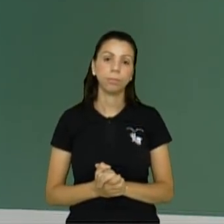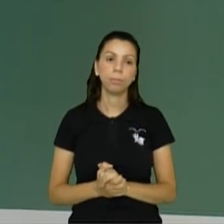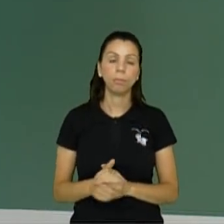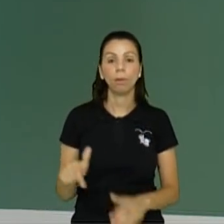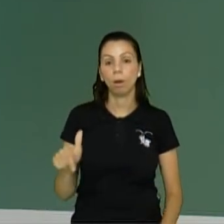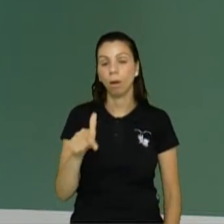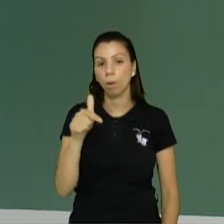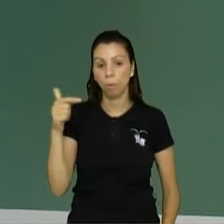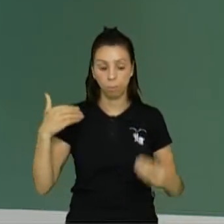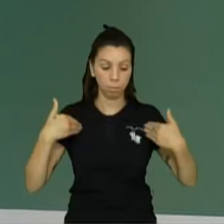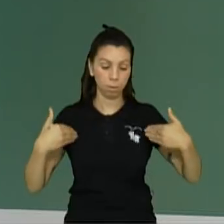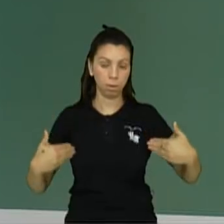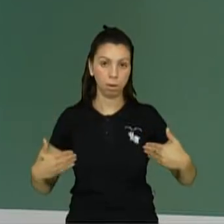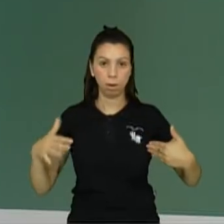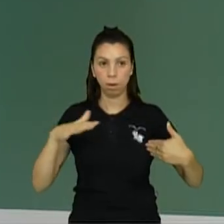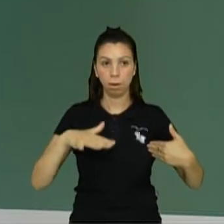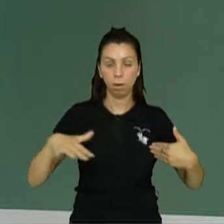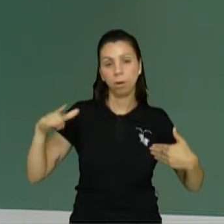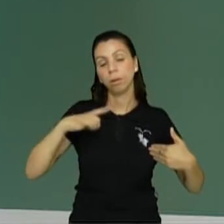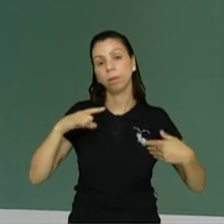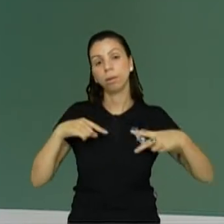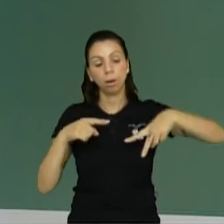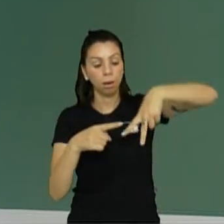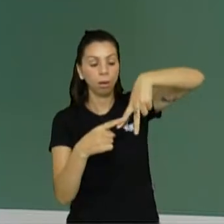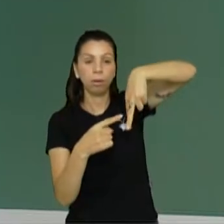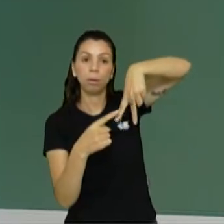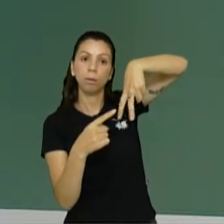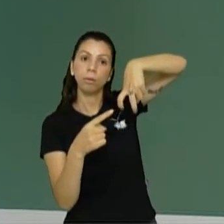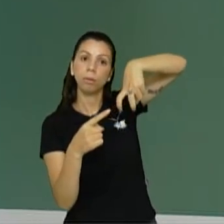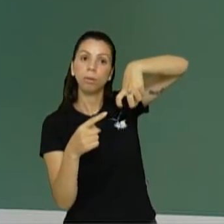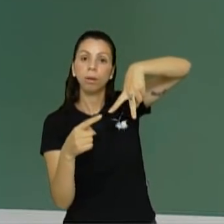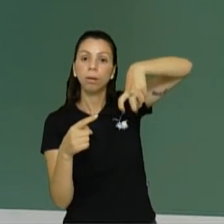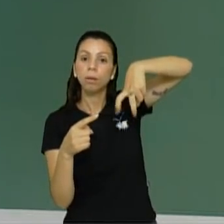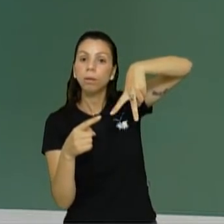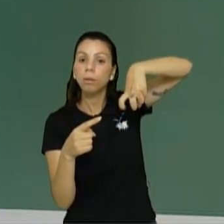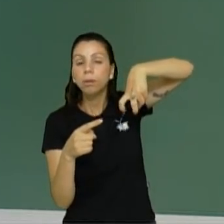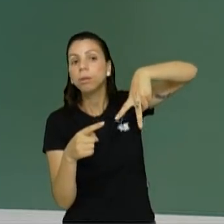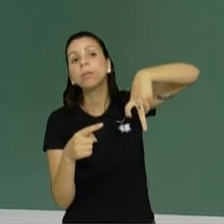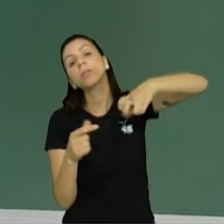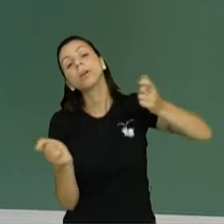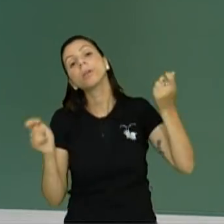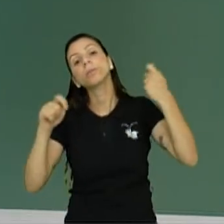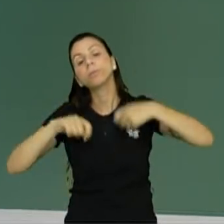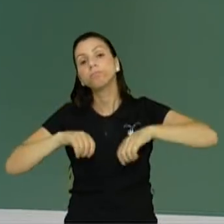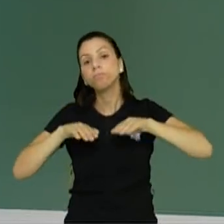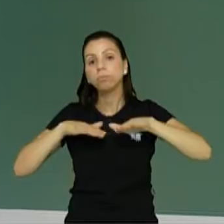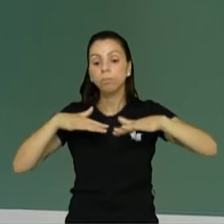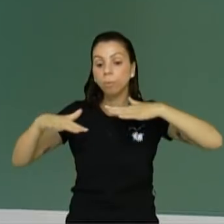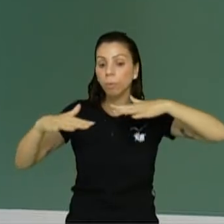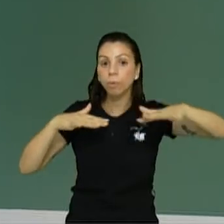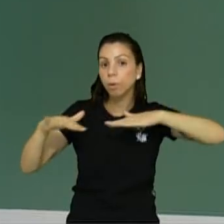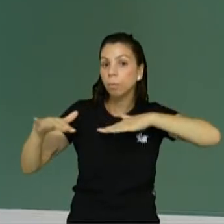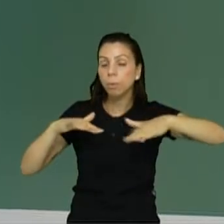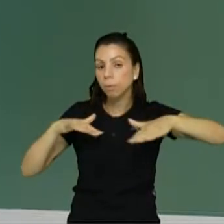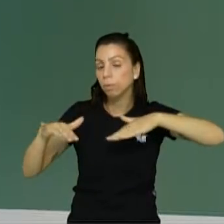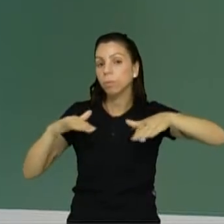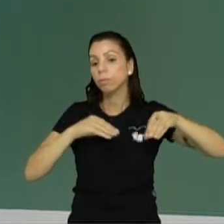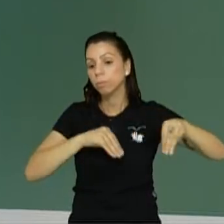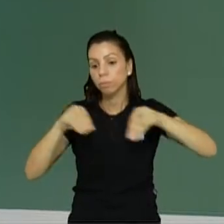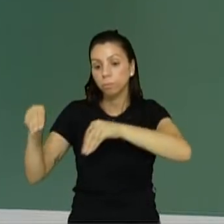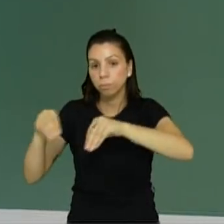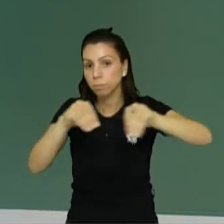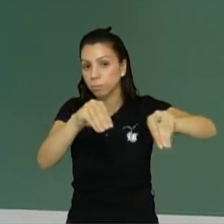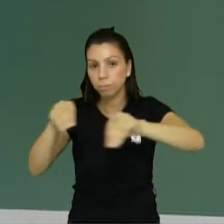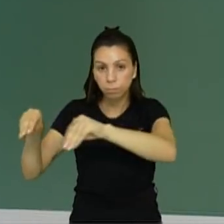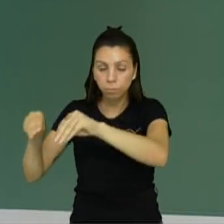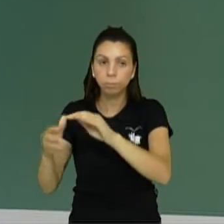Algumas regiões do corpo deles, como as pernas, têm articulações que vão possibilitar a movimentação. Em outras